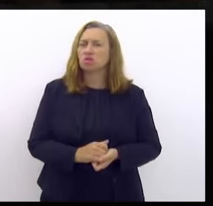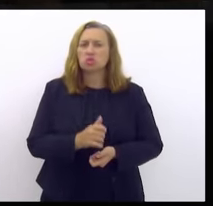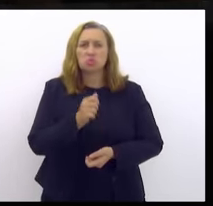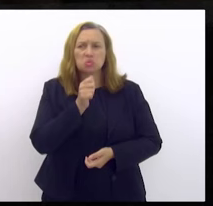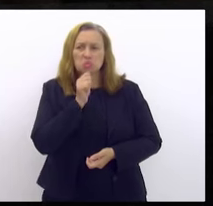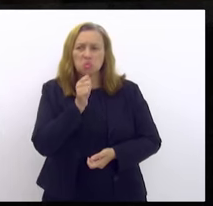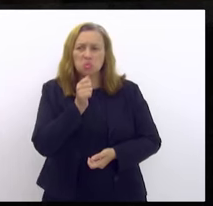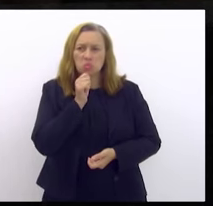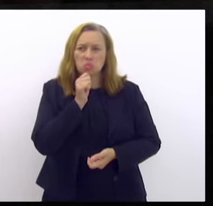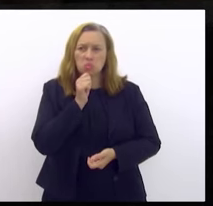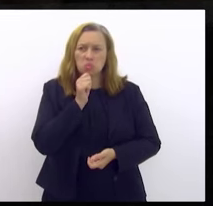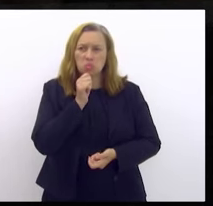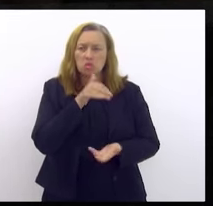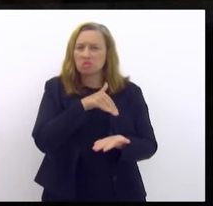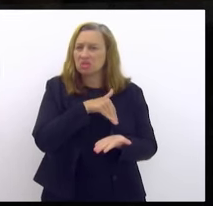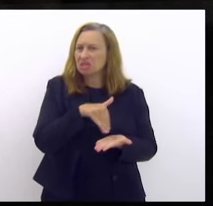nenhuma